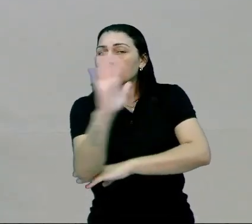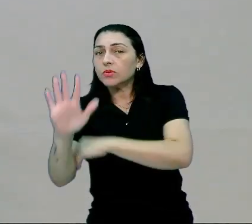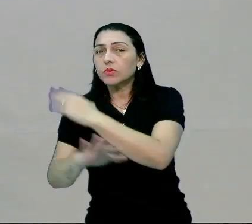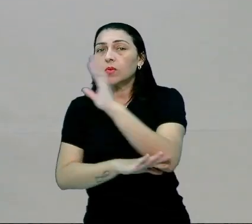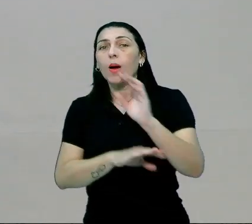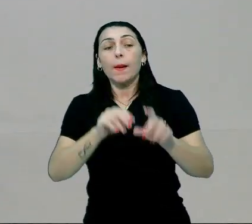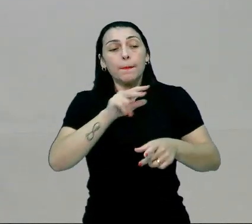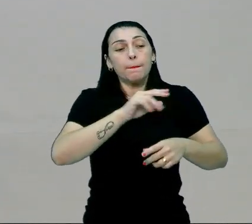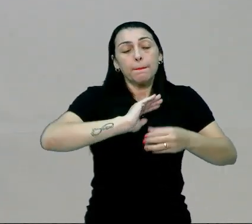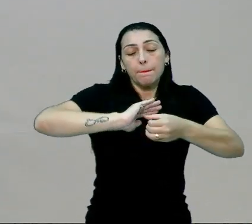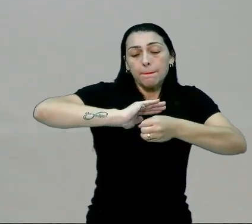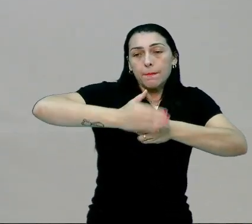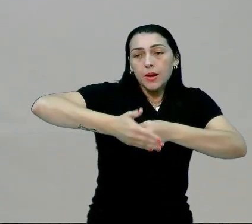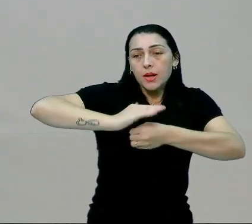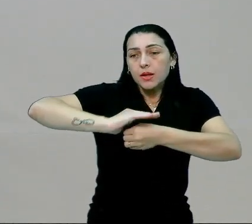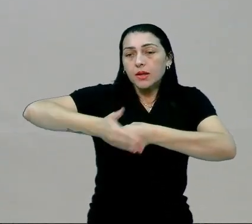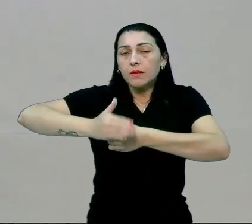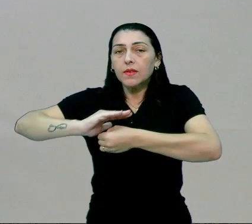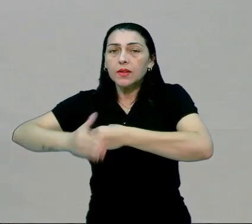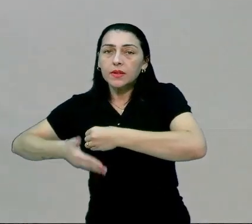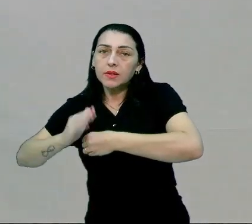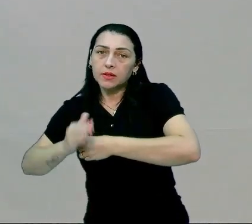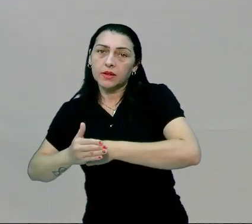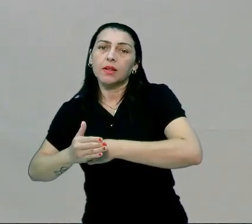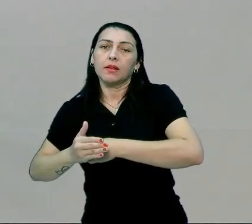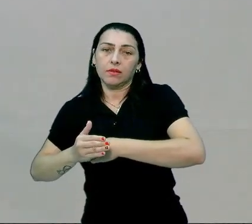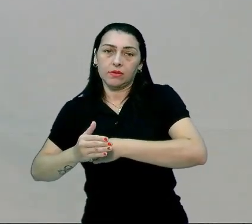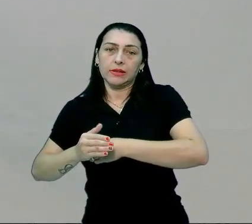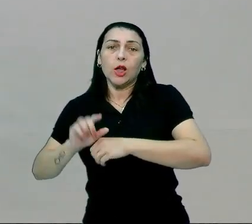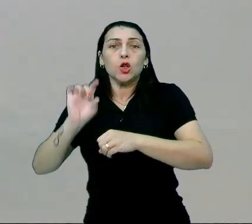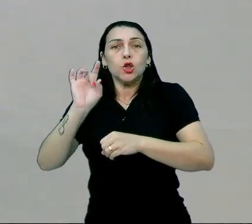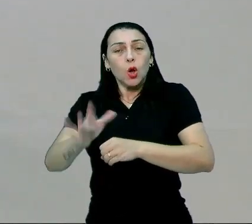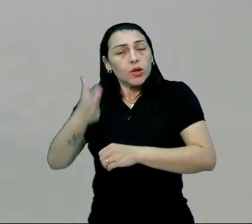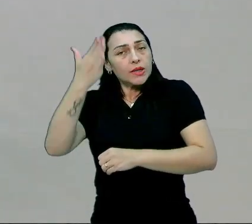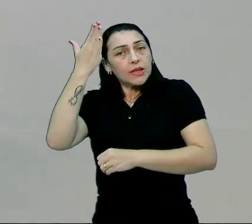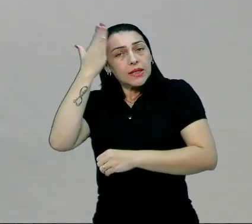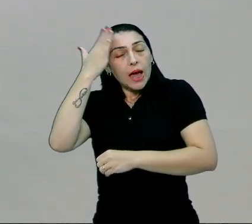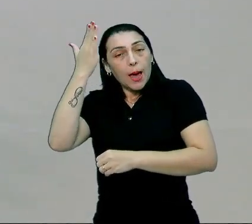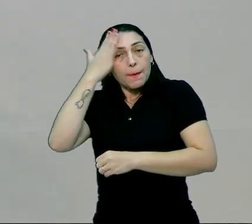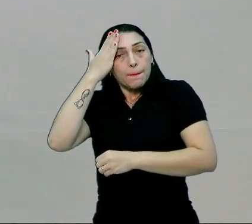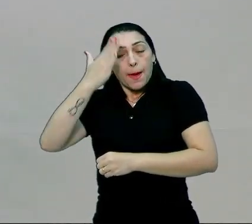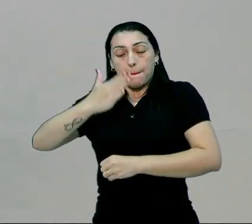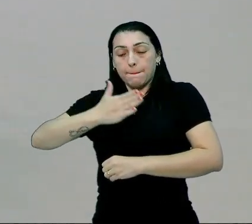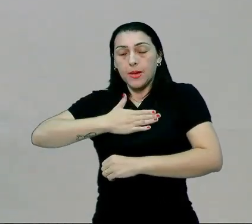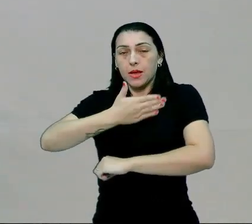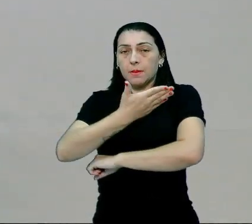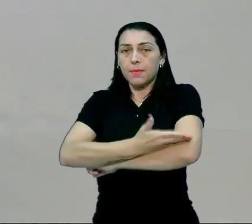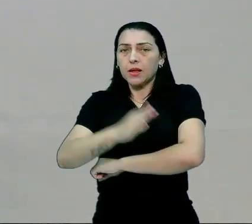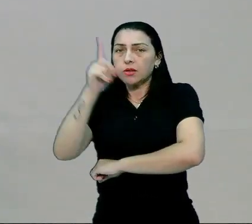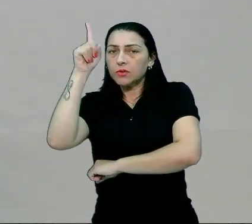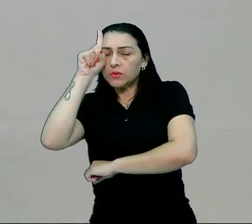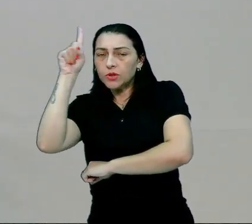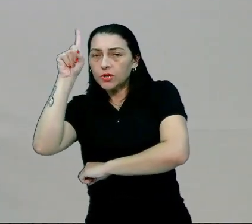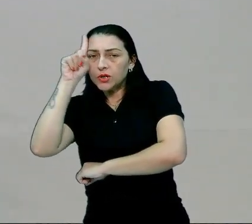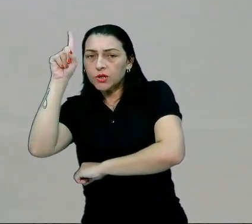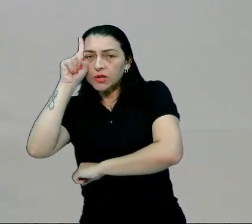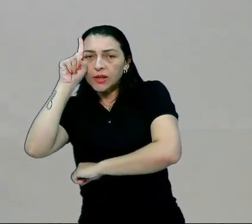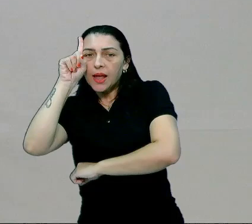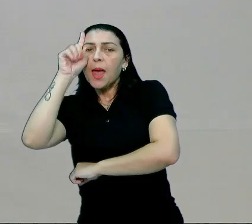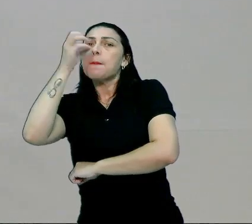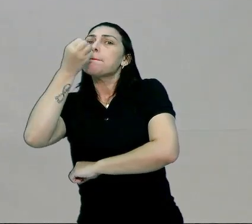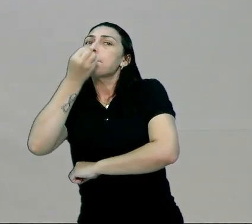a preservação do meio ambiente. Não adianta somente eu saber se as minhas práticas cotidianas elas